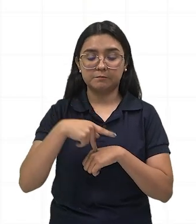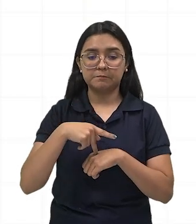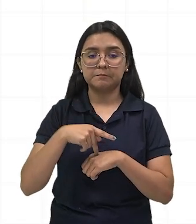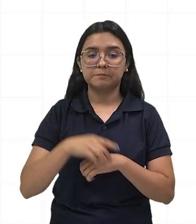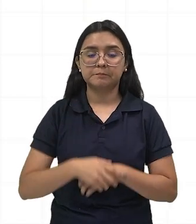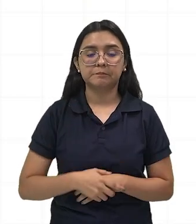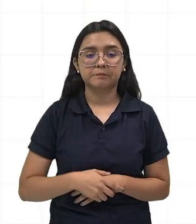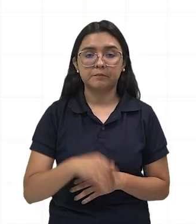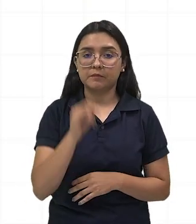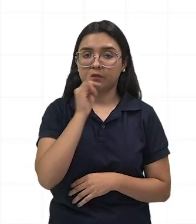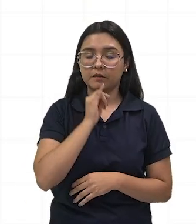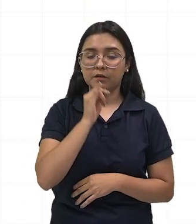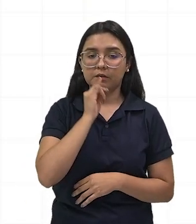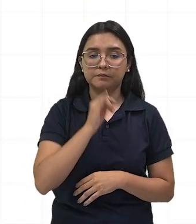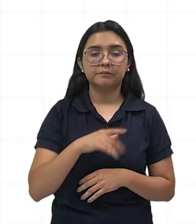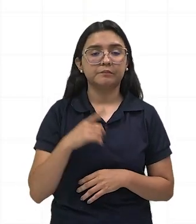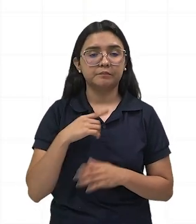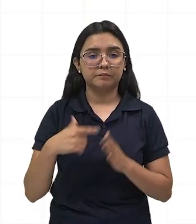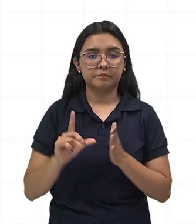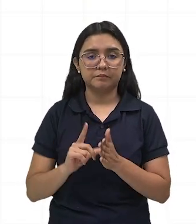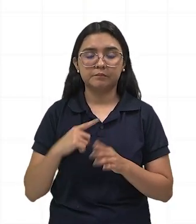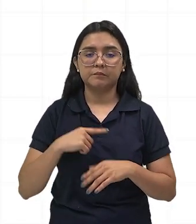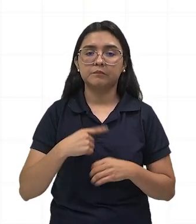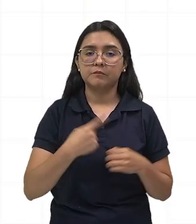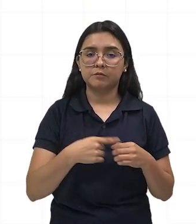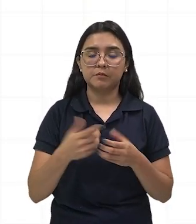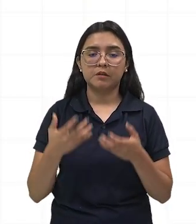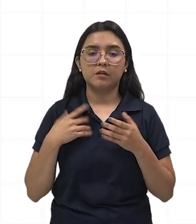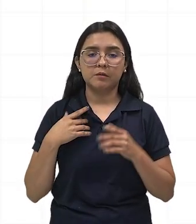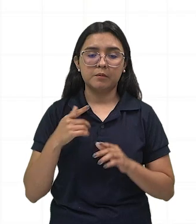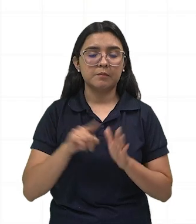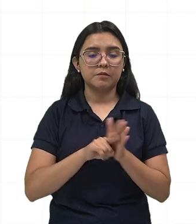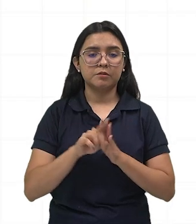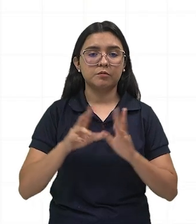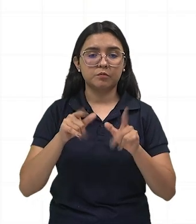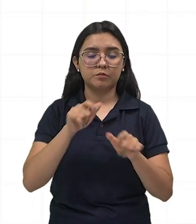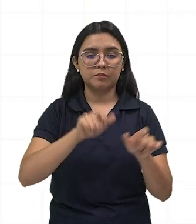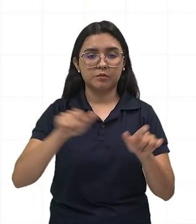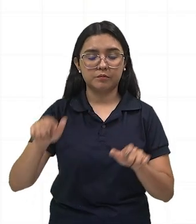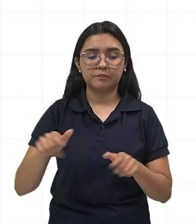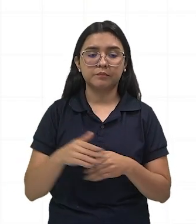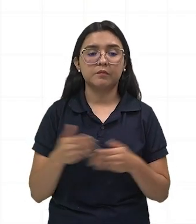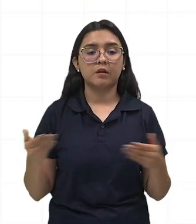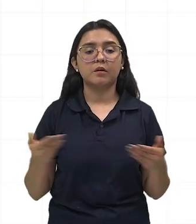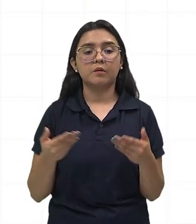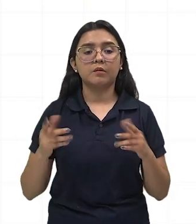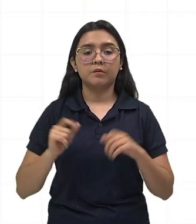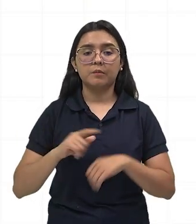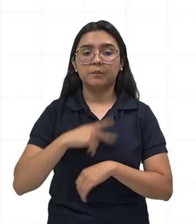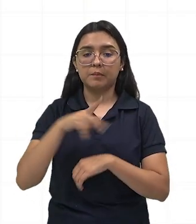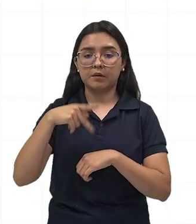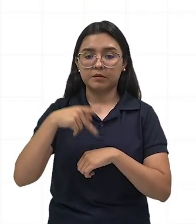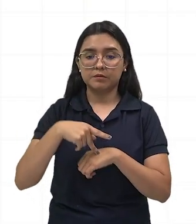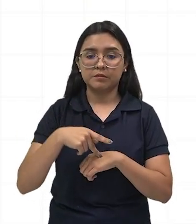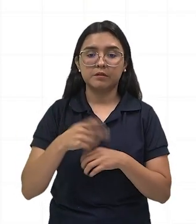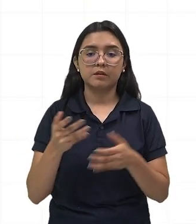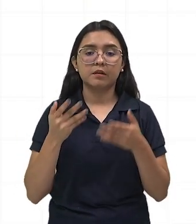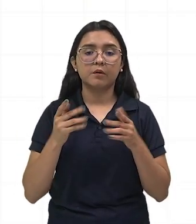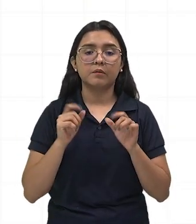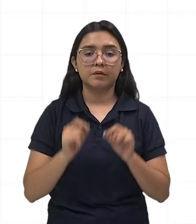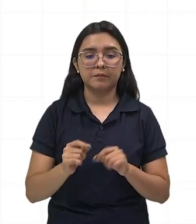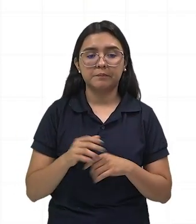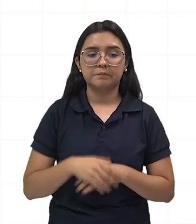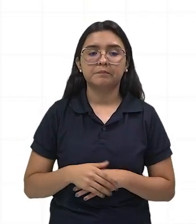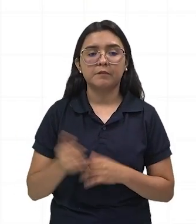do município, né, que queria fazer um censo com todos os estudantes. Agora nós temos aqui um país que deseja,